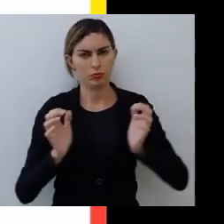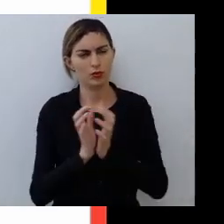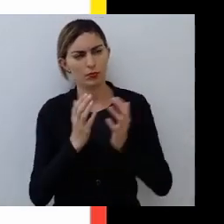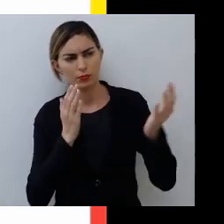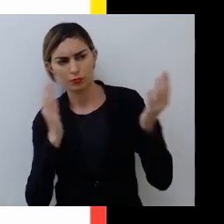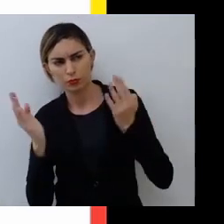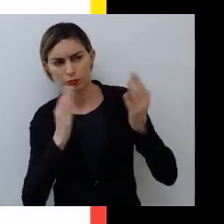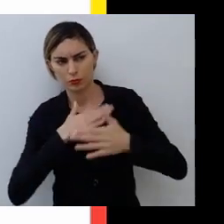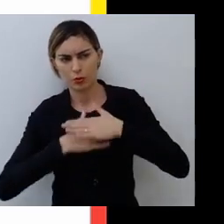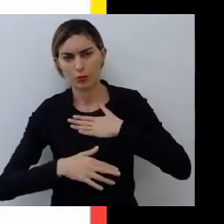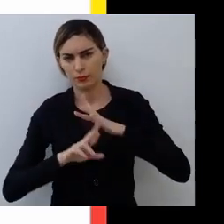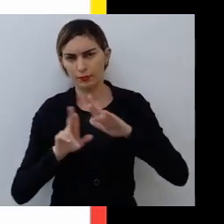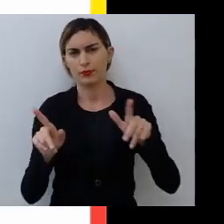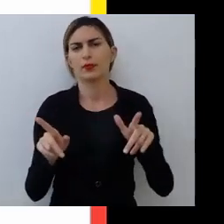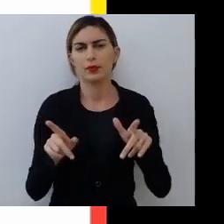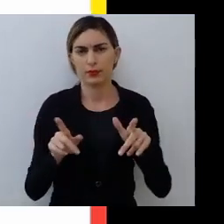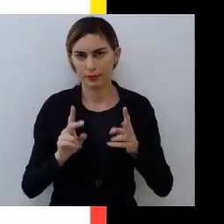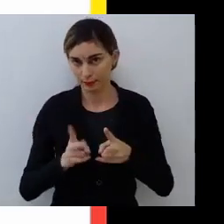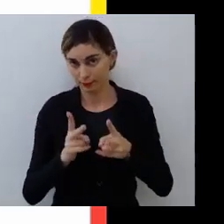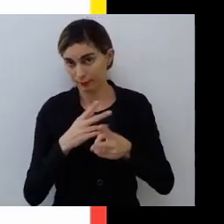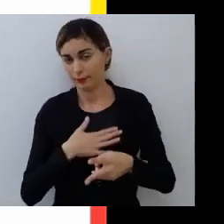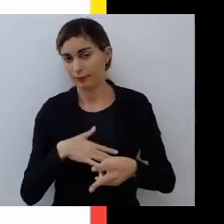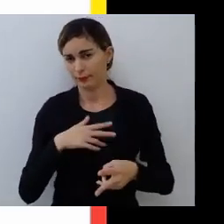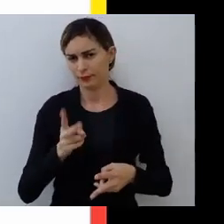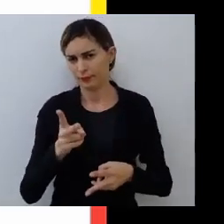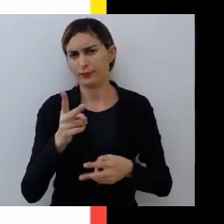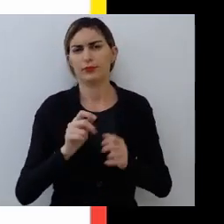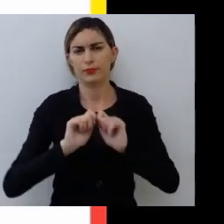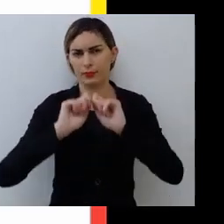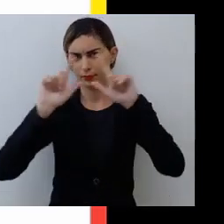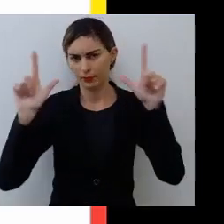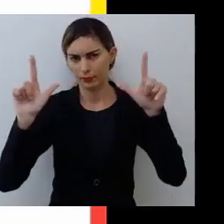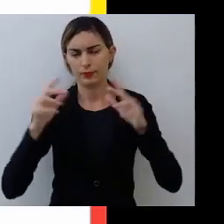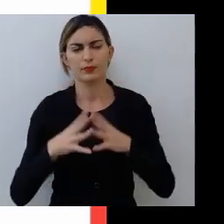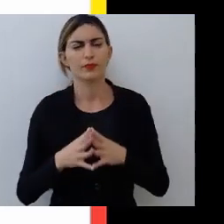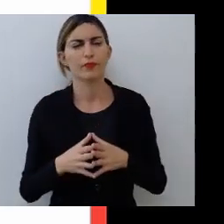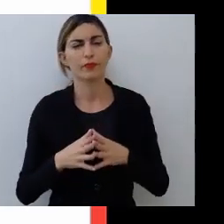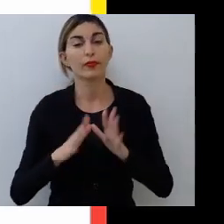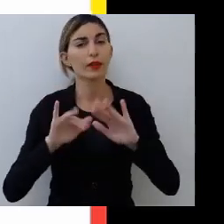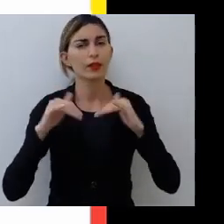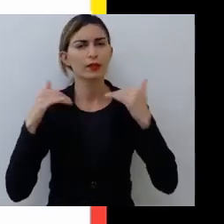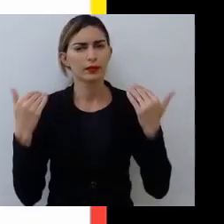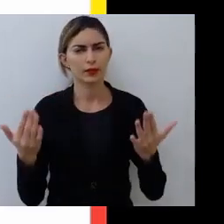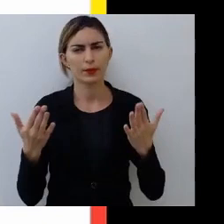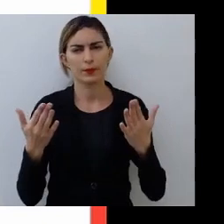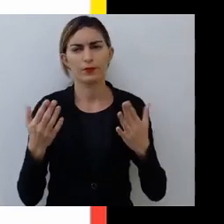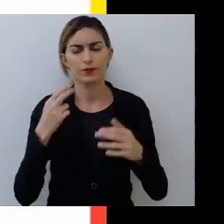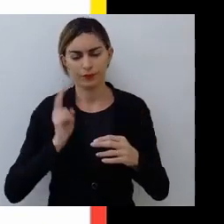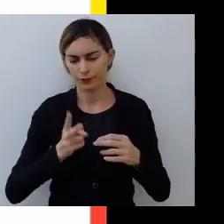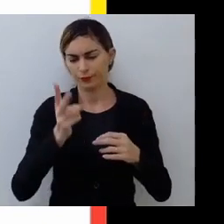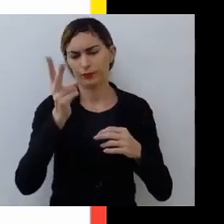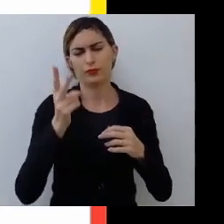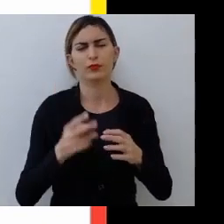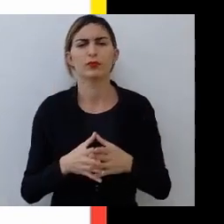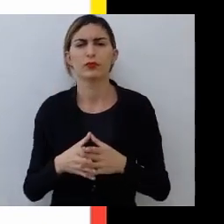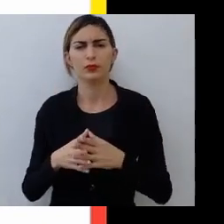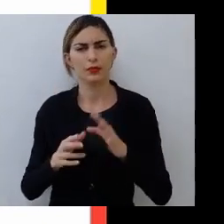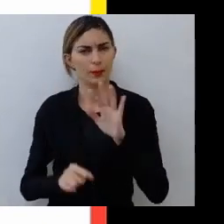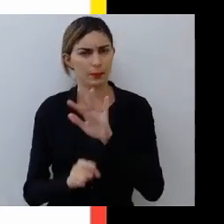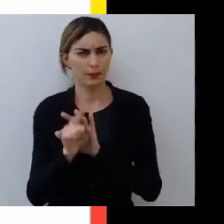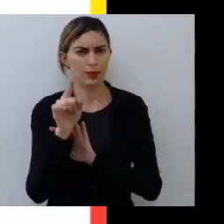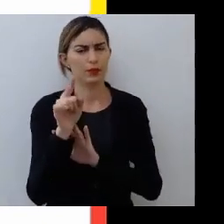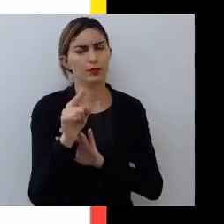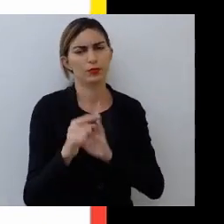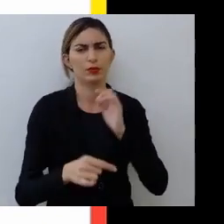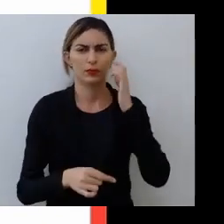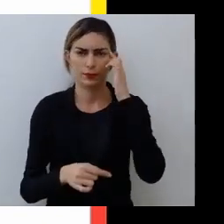pongídeos. Tranquilo? Permanece no slide ainda, tá? Permanece no slide. Então, ó, vamos seguir. A pergunta